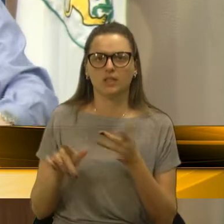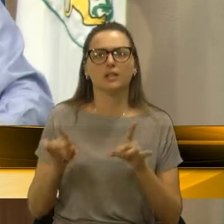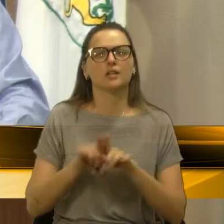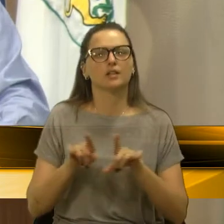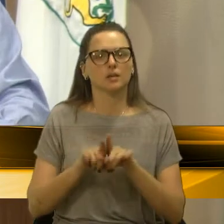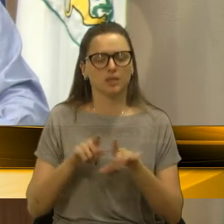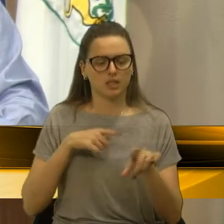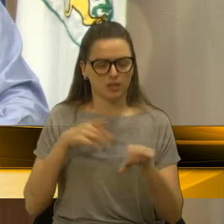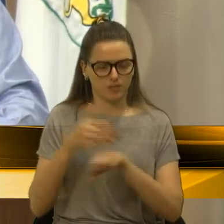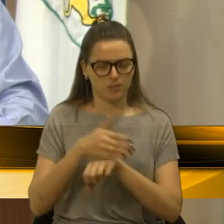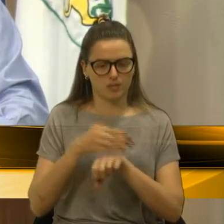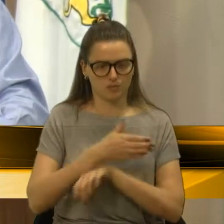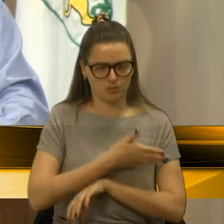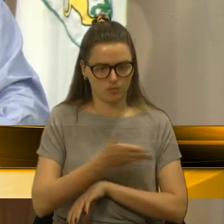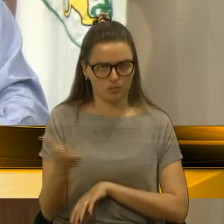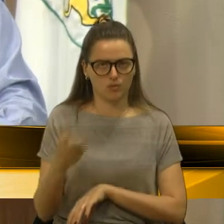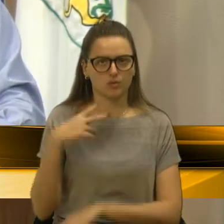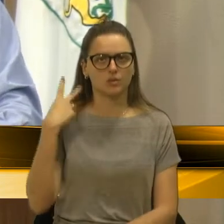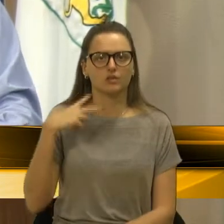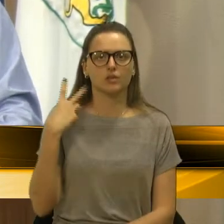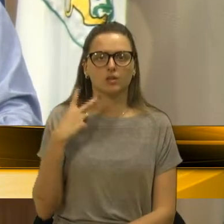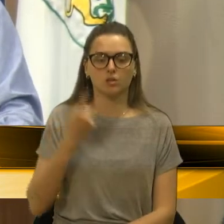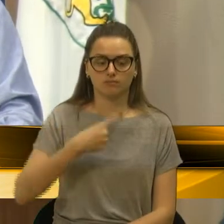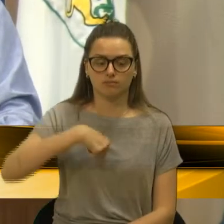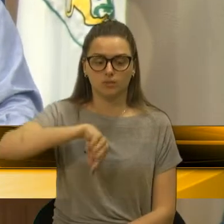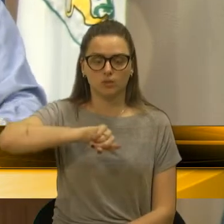inclusive dos senhores vereadores, nós